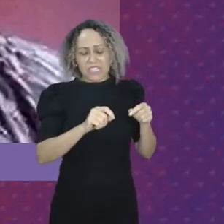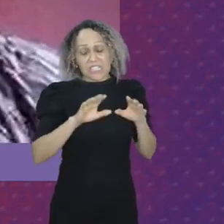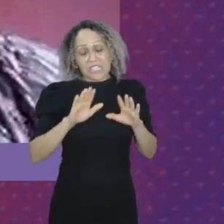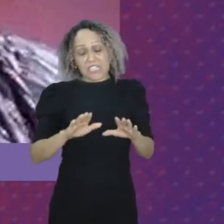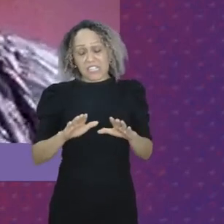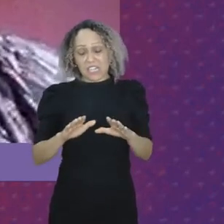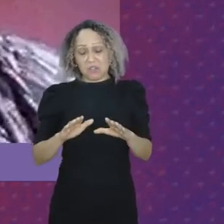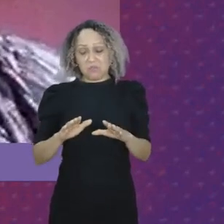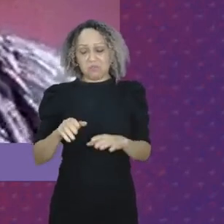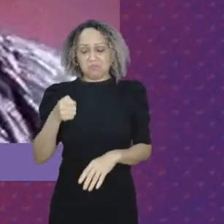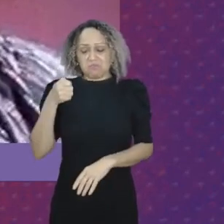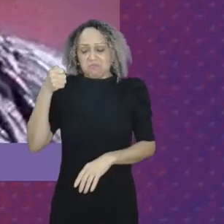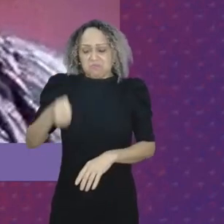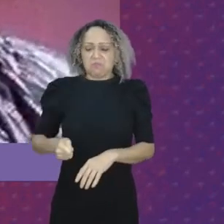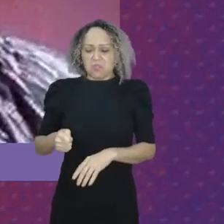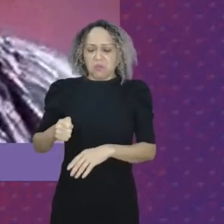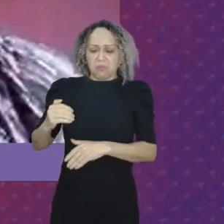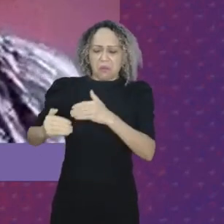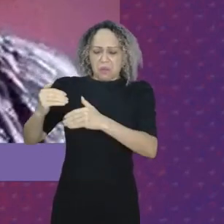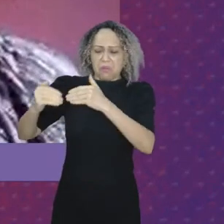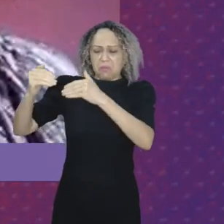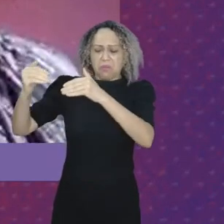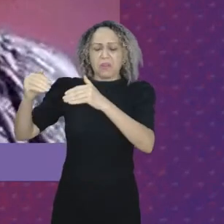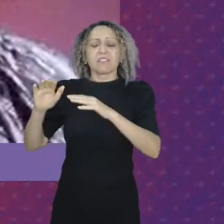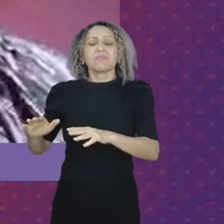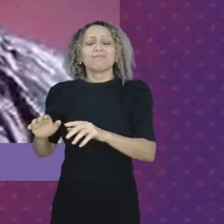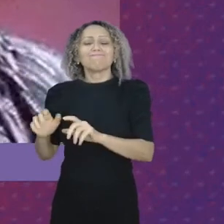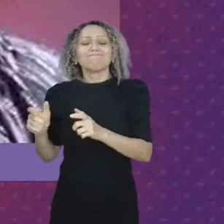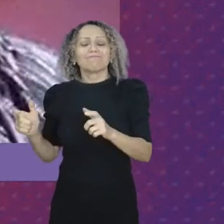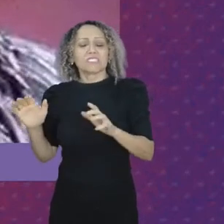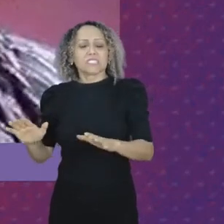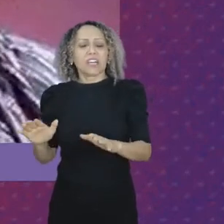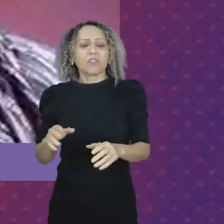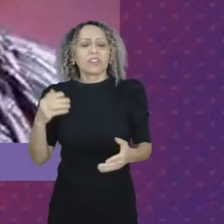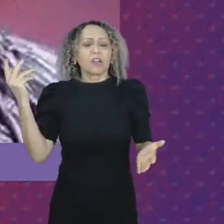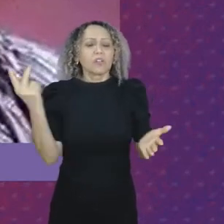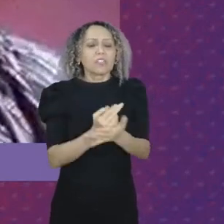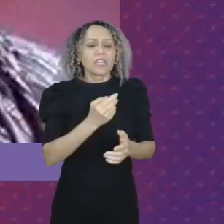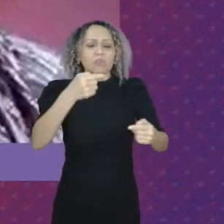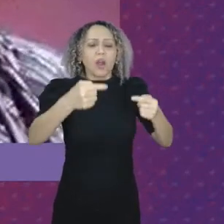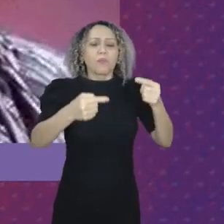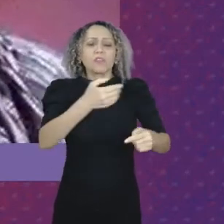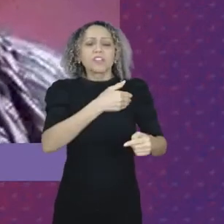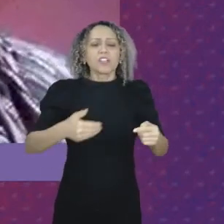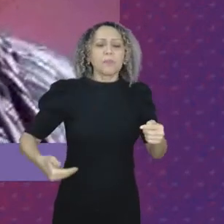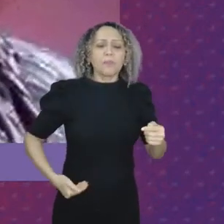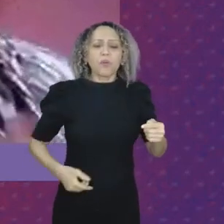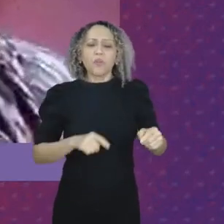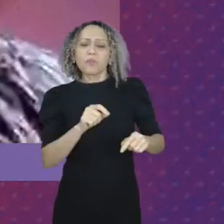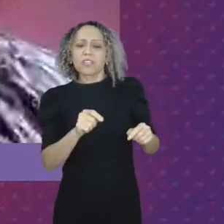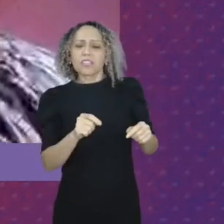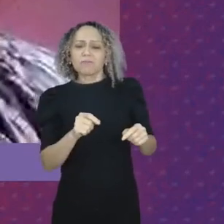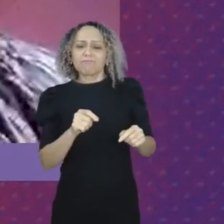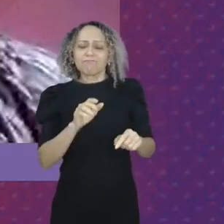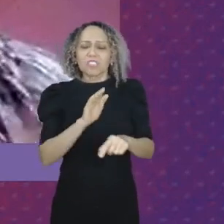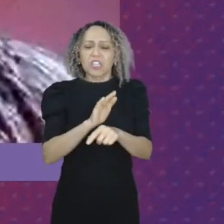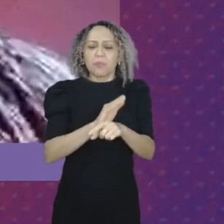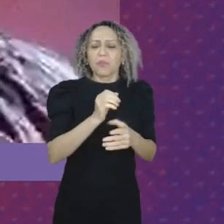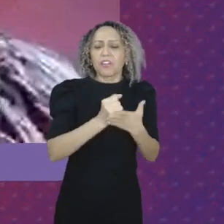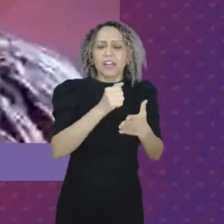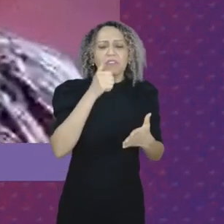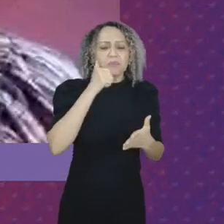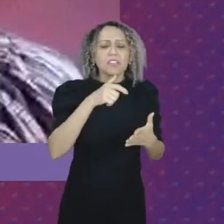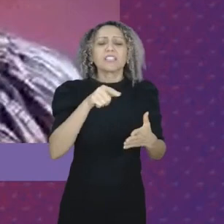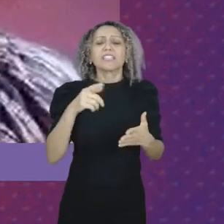essa nossa pauta, ela é sequestrada, essa política pública, ela é sequestrada e ela vai ser implementada. Por exemplo, o 180, ele